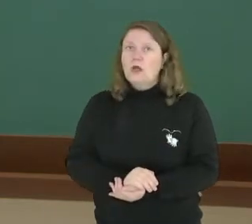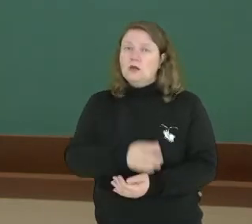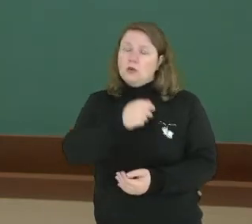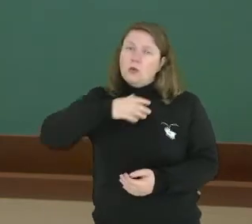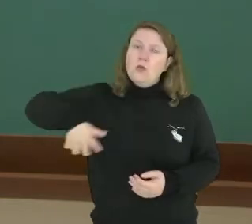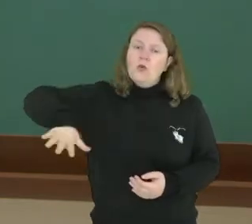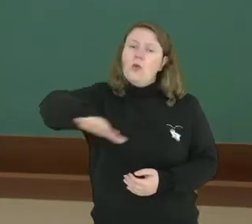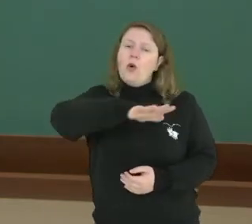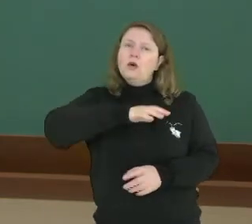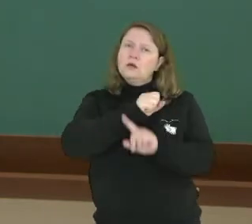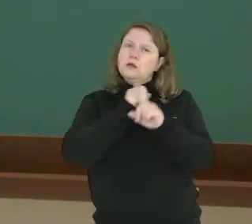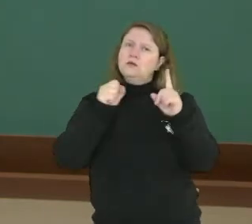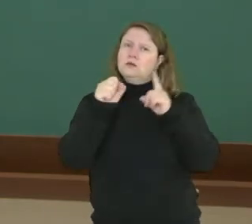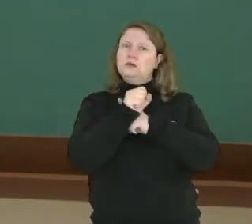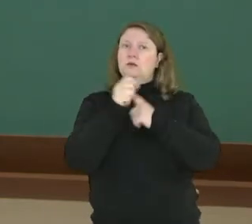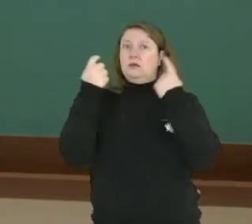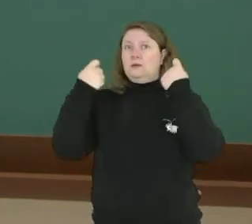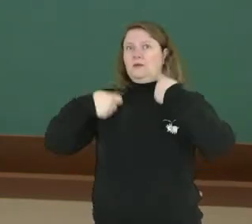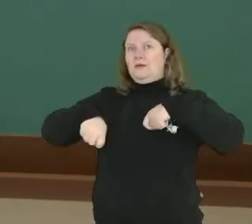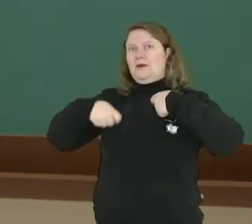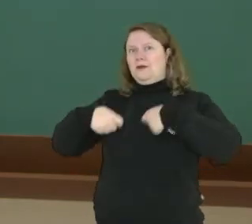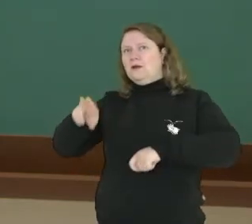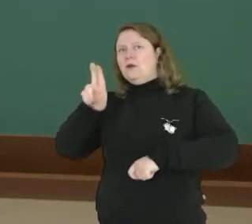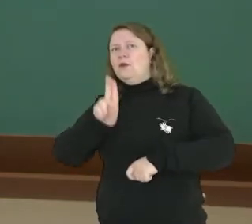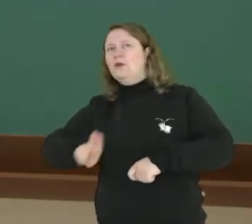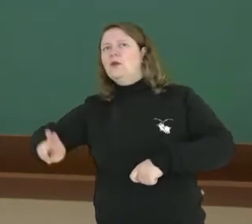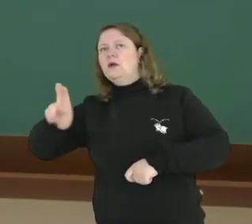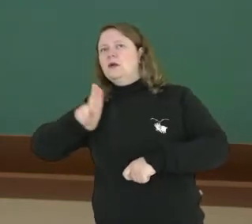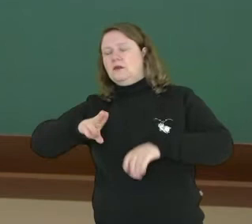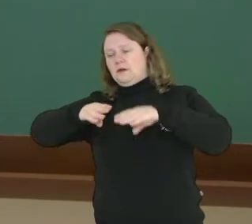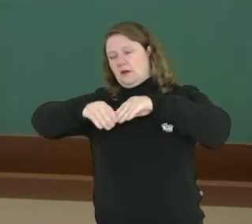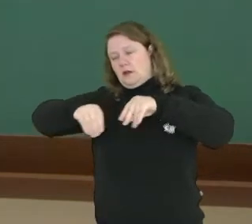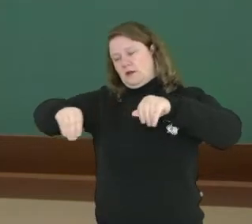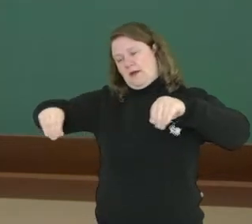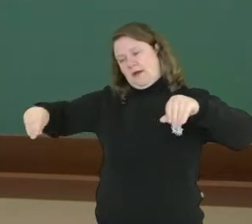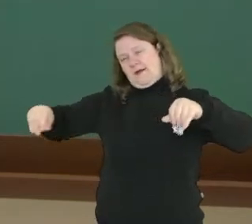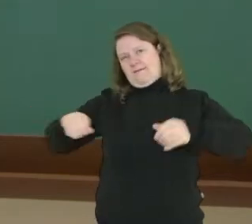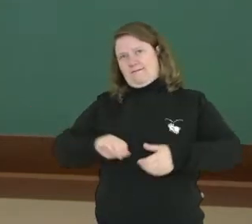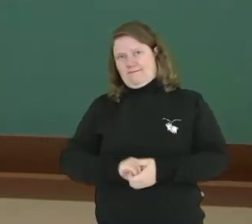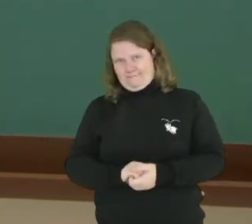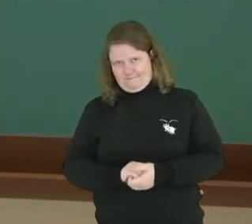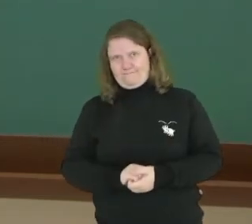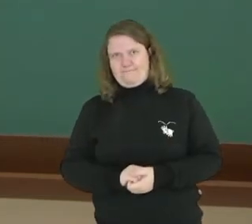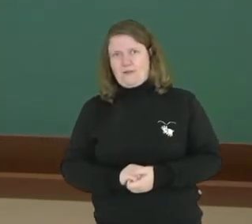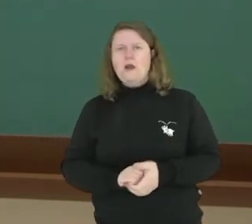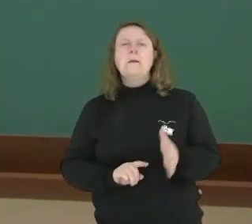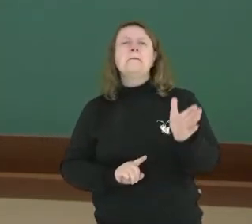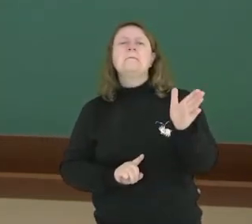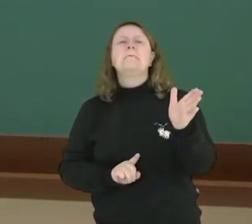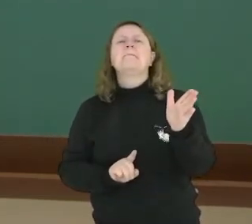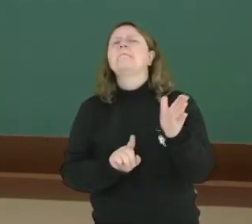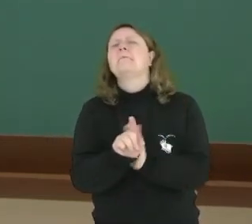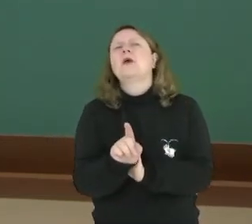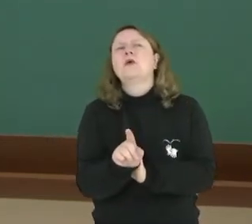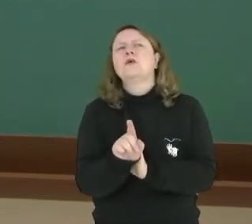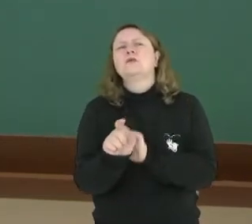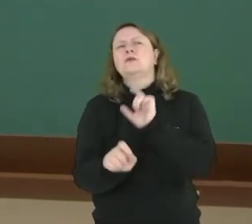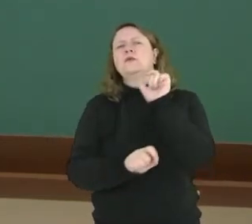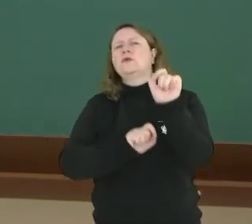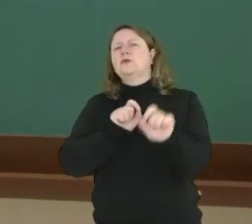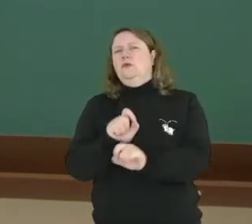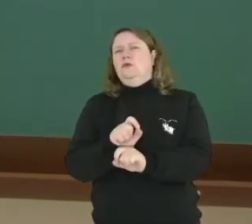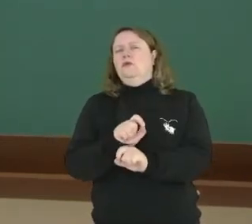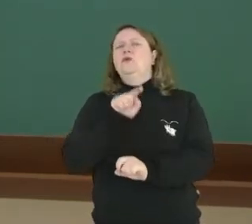sociedade? Então vamos entender juntos ali um pouco a respeito. E aí eu pergunto para vocês, o que você